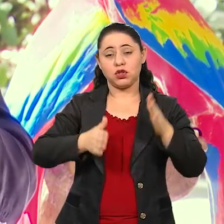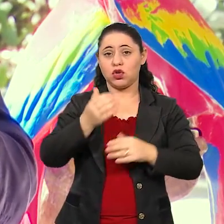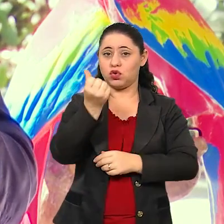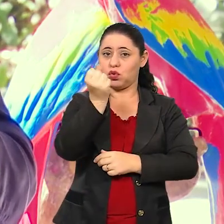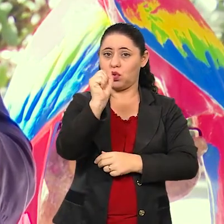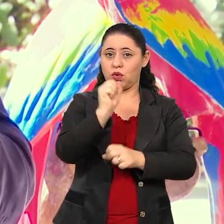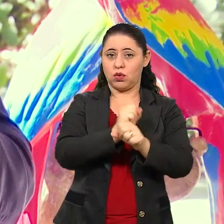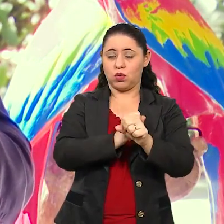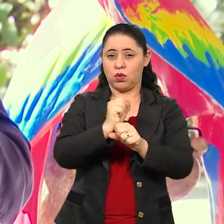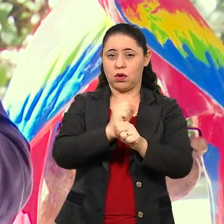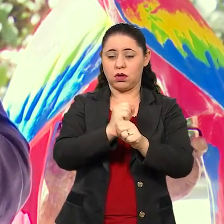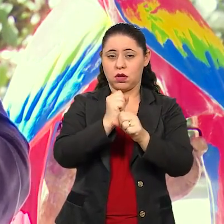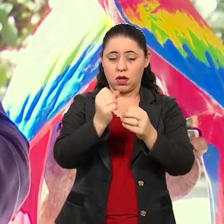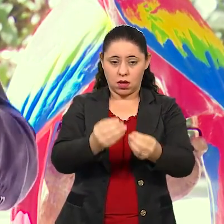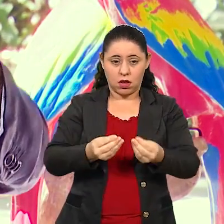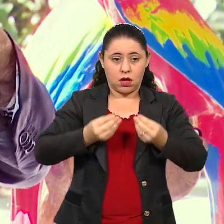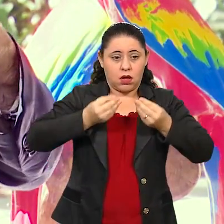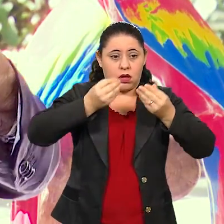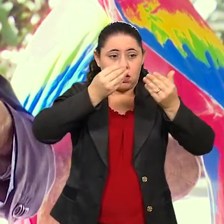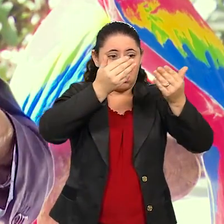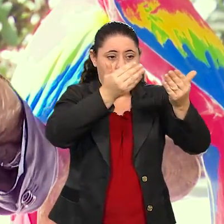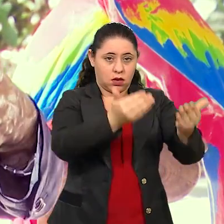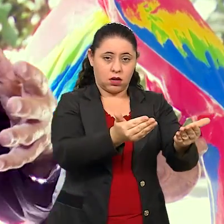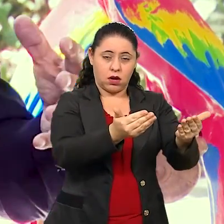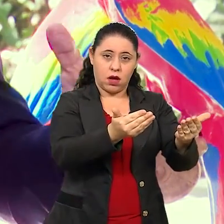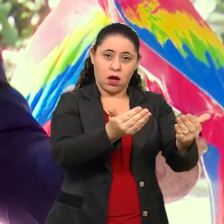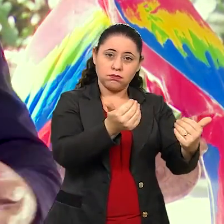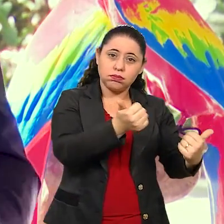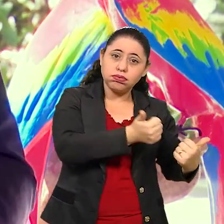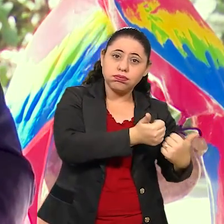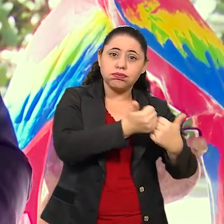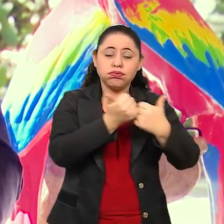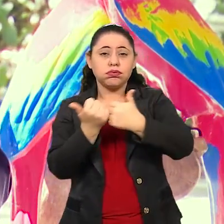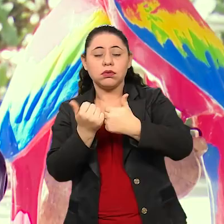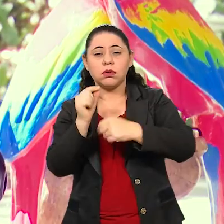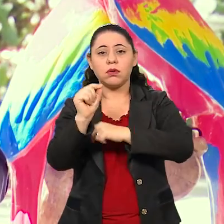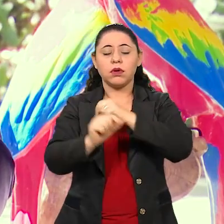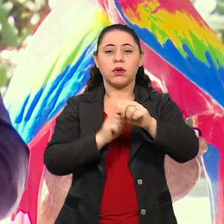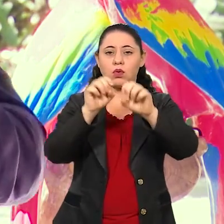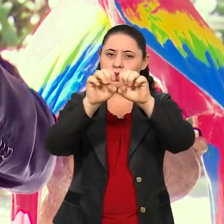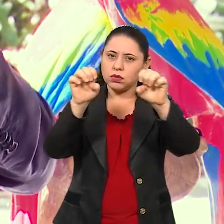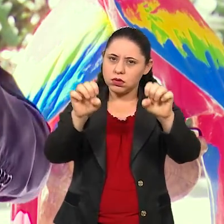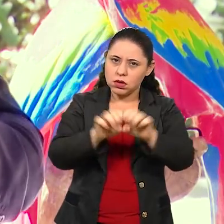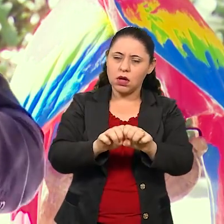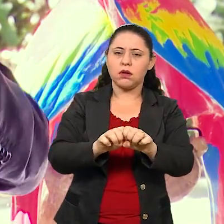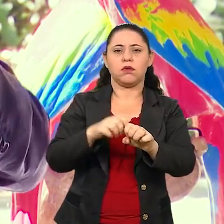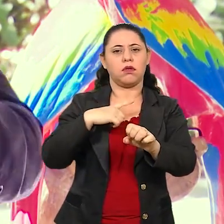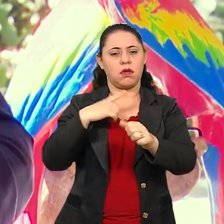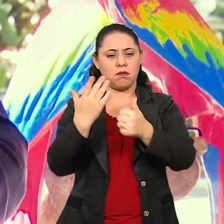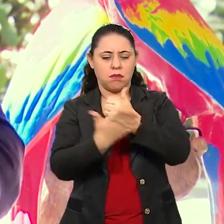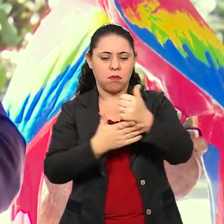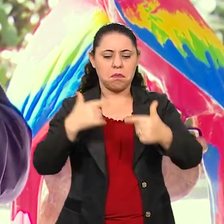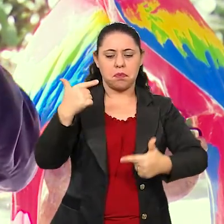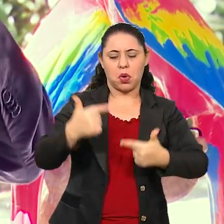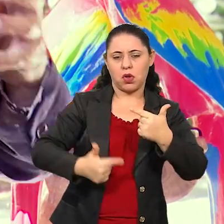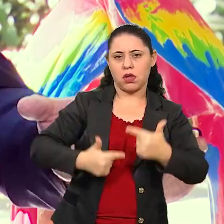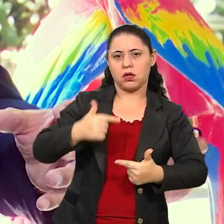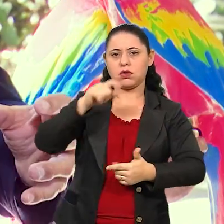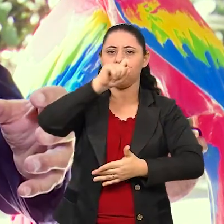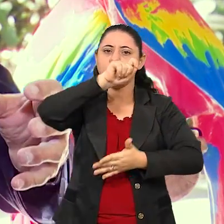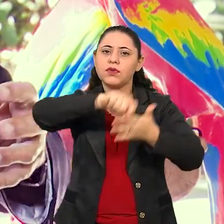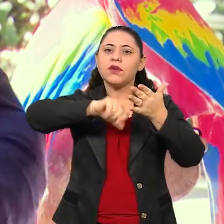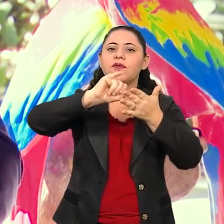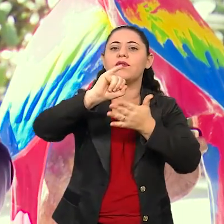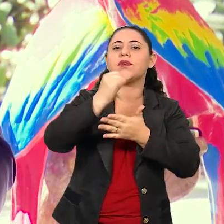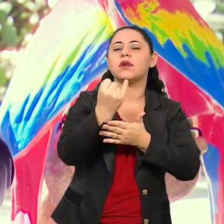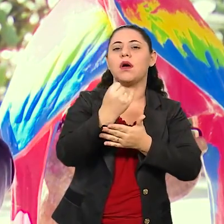mandato de oito anos foi entregar para o nosso sucessor o estado com alicerce sólidos de política